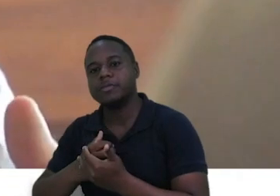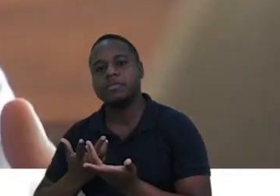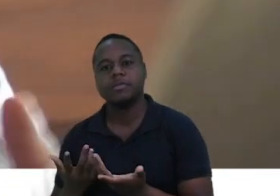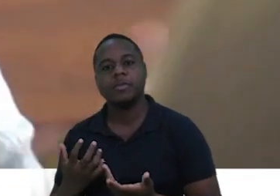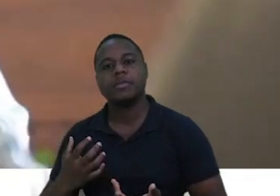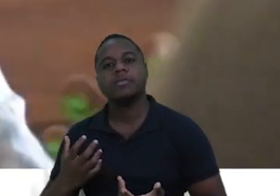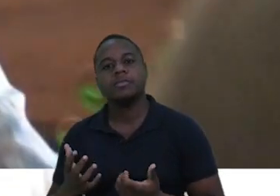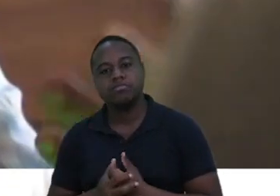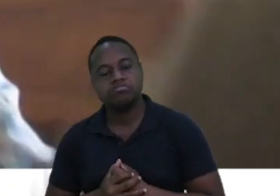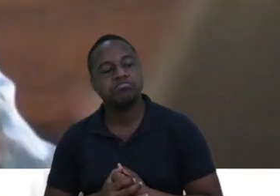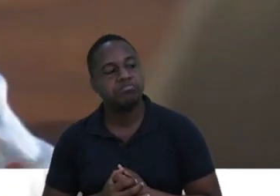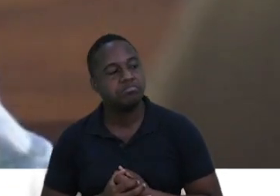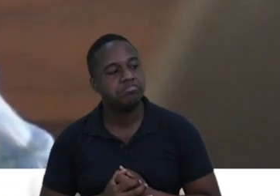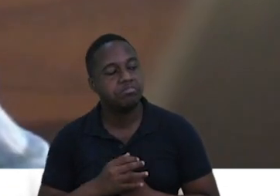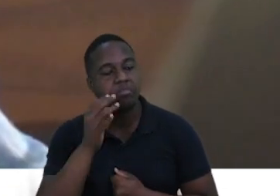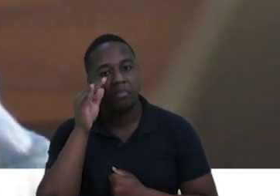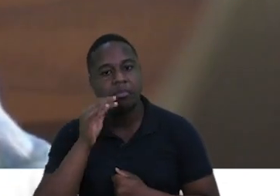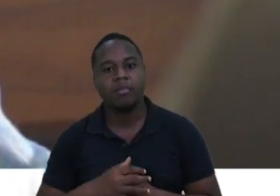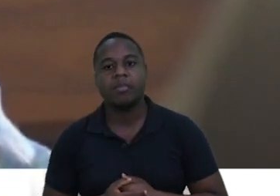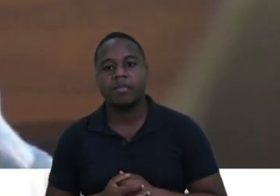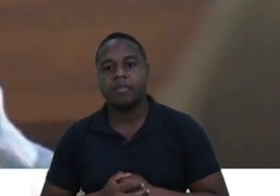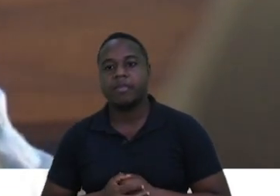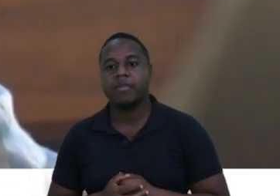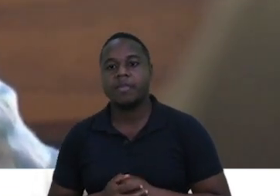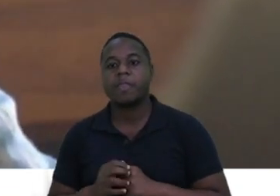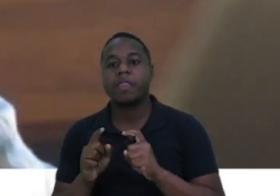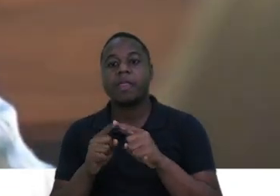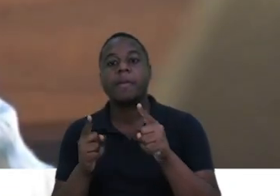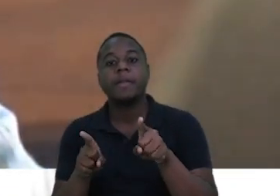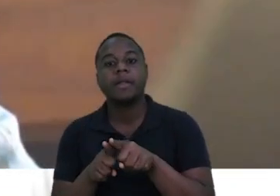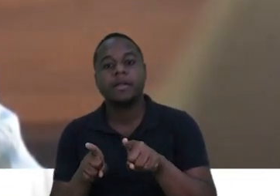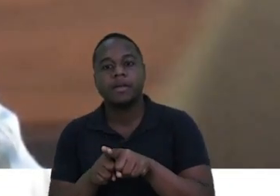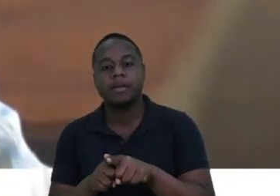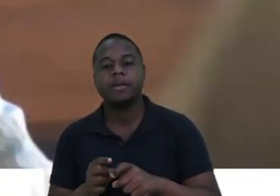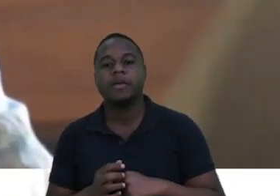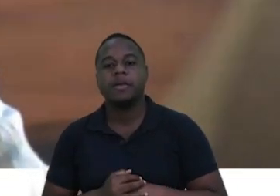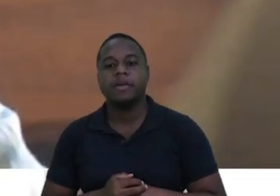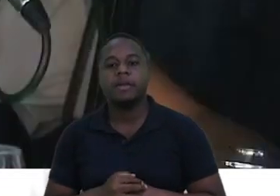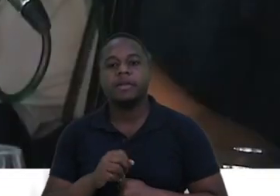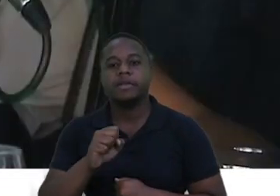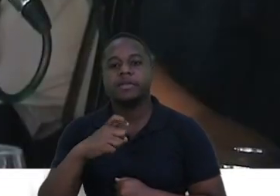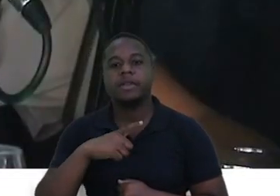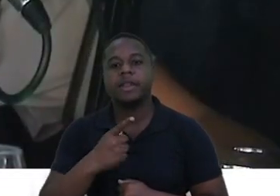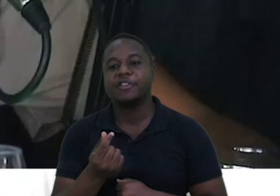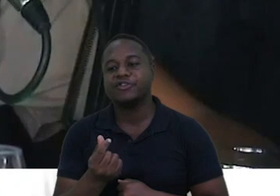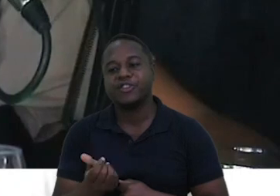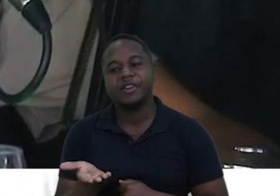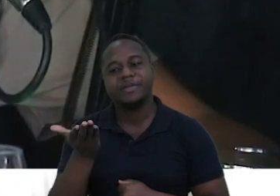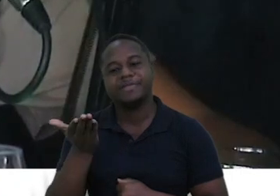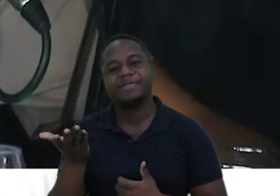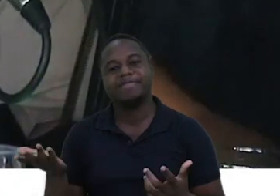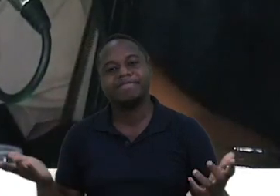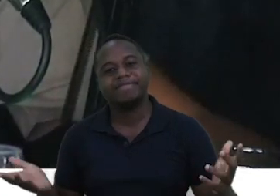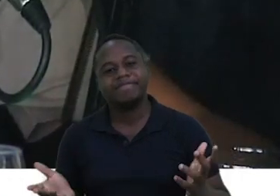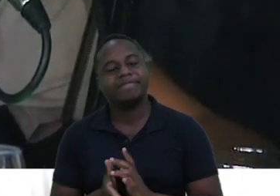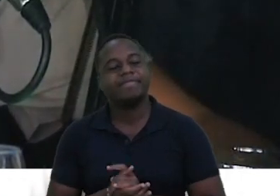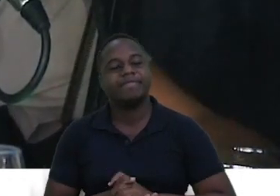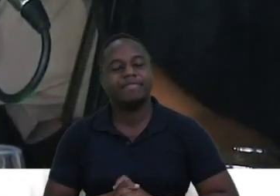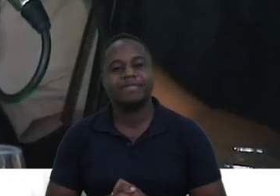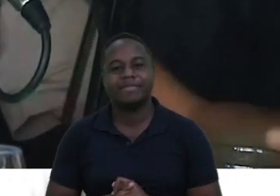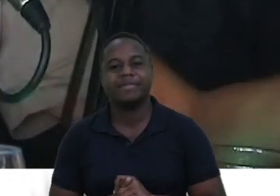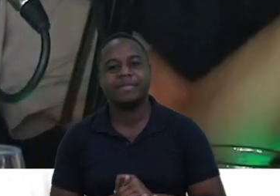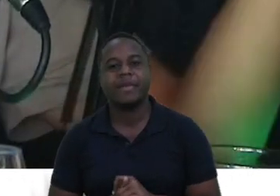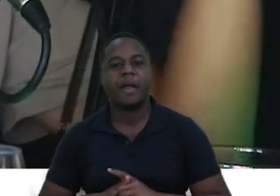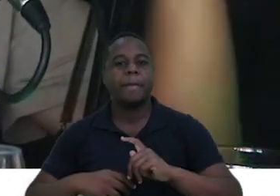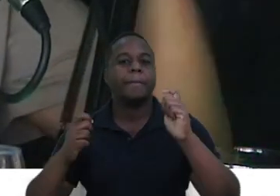Pô, que interessante. Mas tem uma linguagem universal também que é muito simples. Porque se você tiver dinheiro... Já ia falar. É outra história. Você